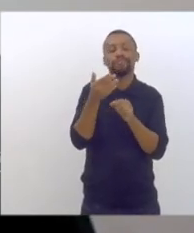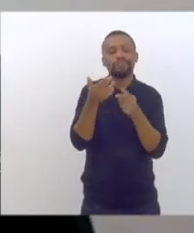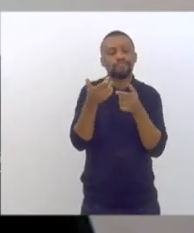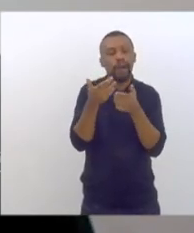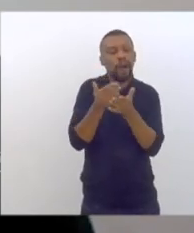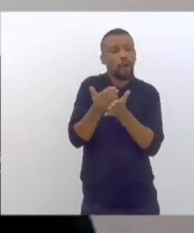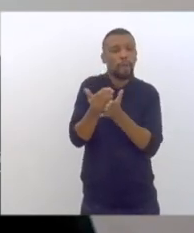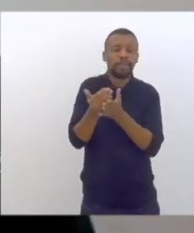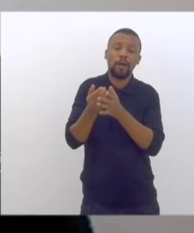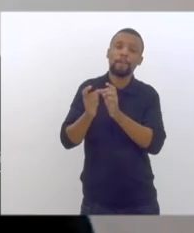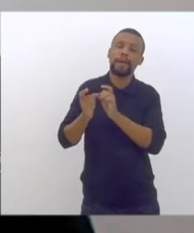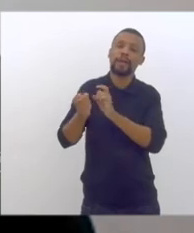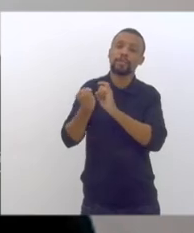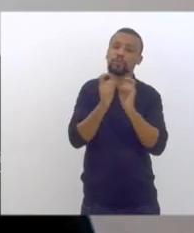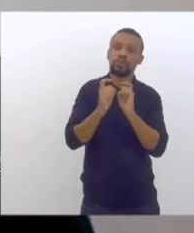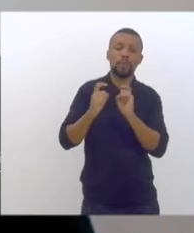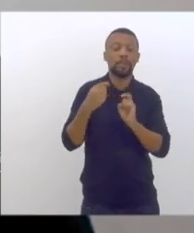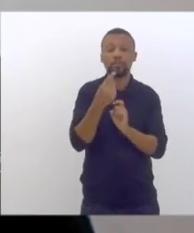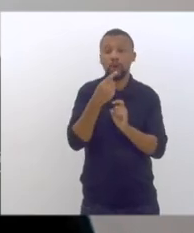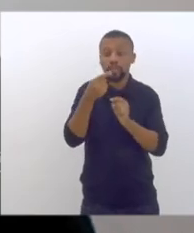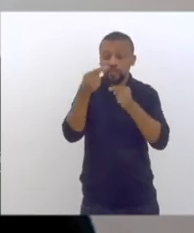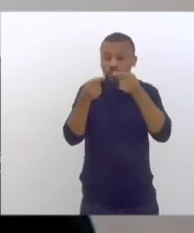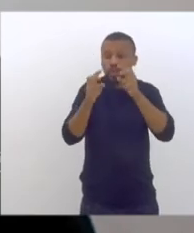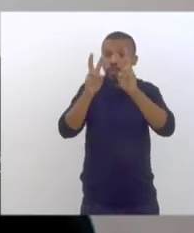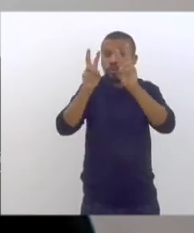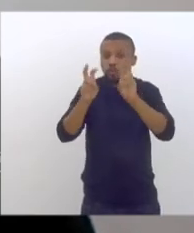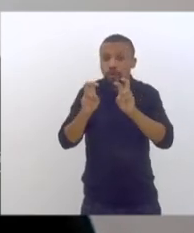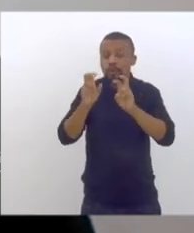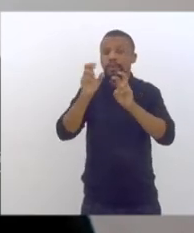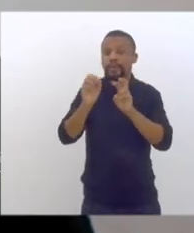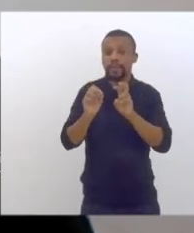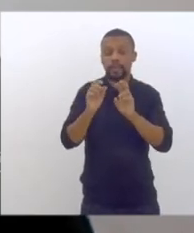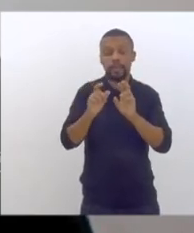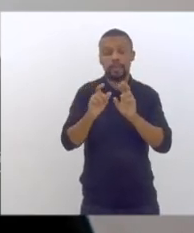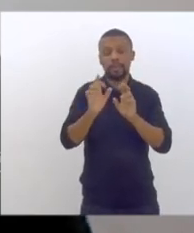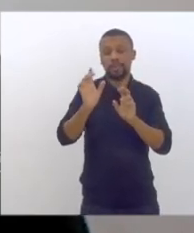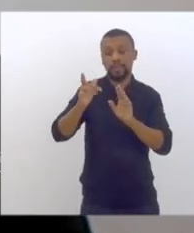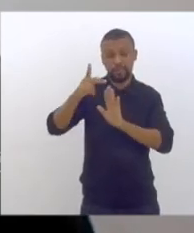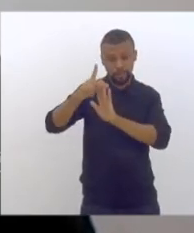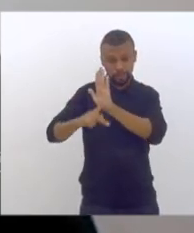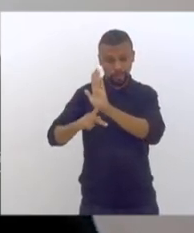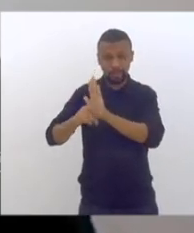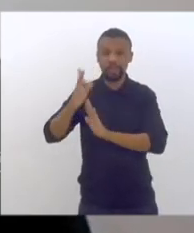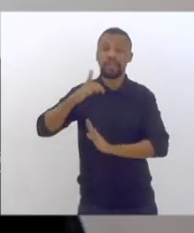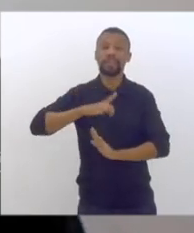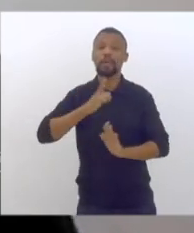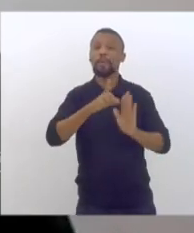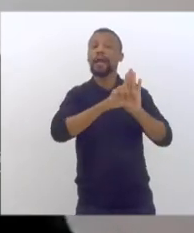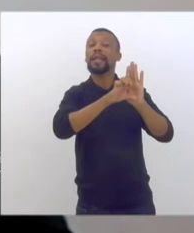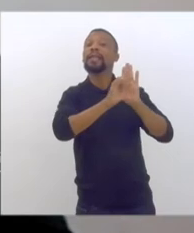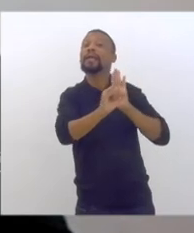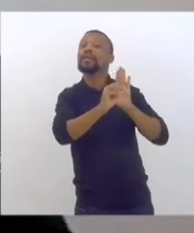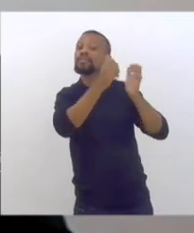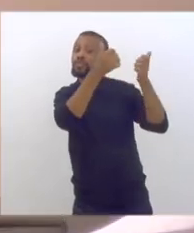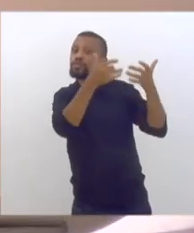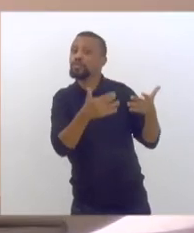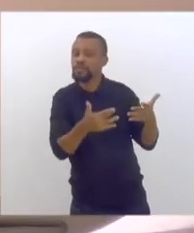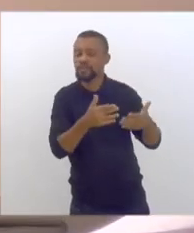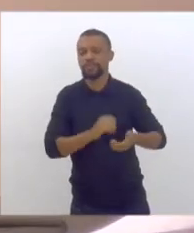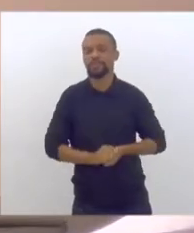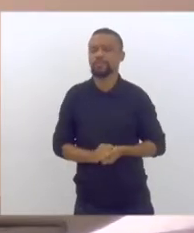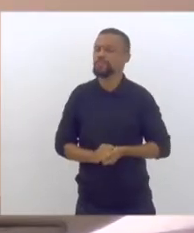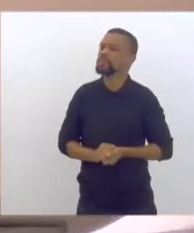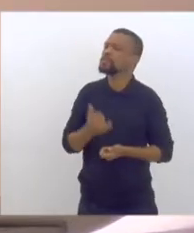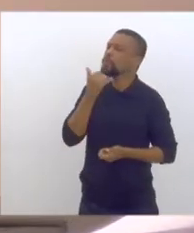gente discutir pela prejudicar habilidade pela lei 9279 2021 que que diz a lei